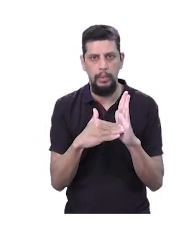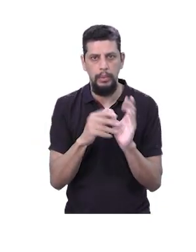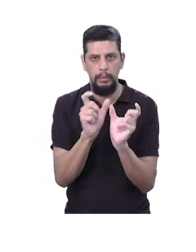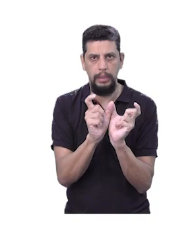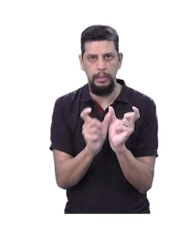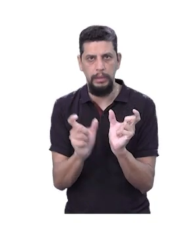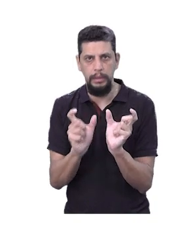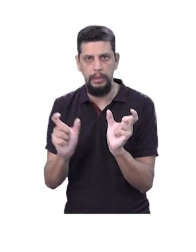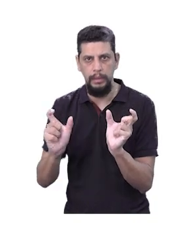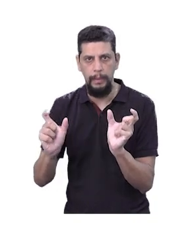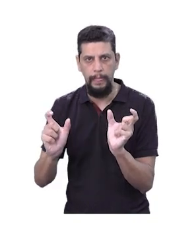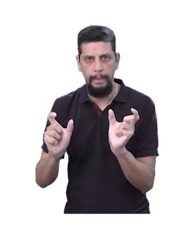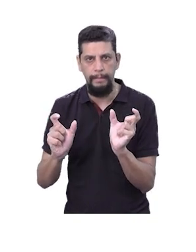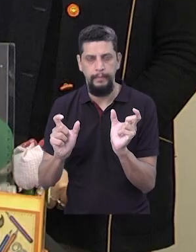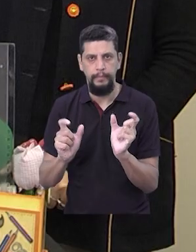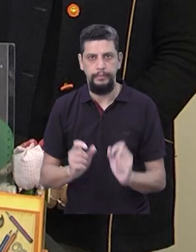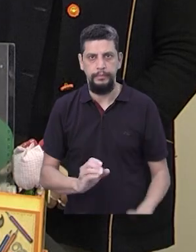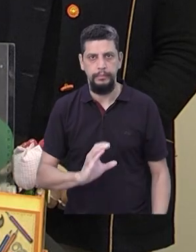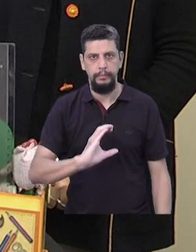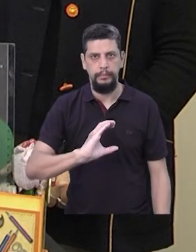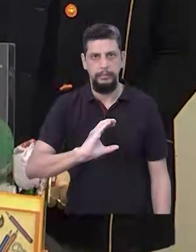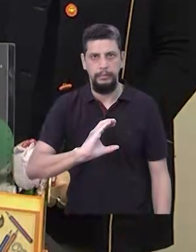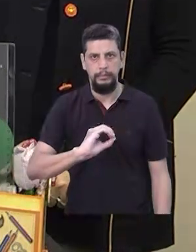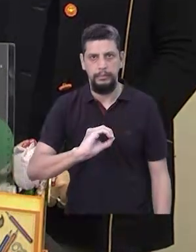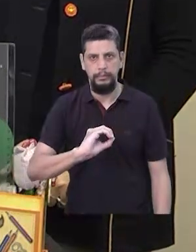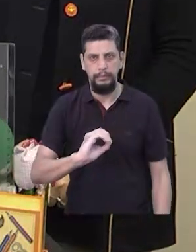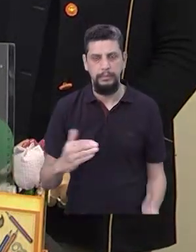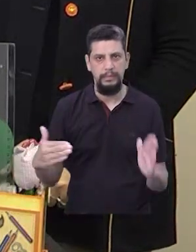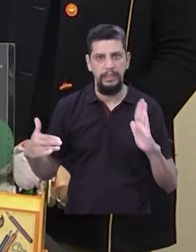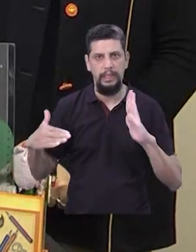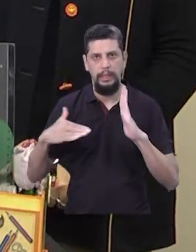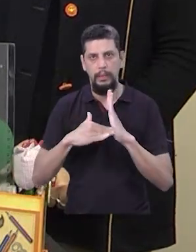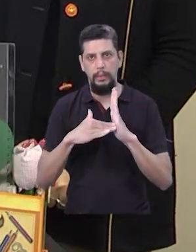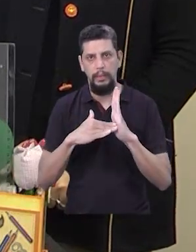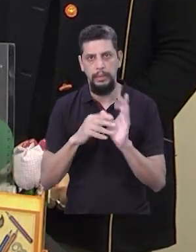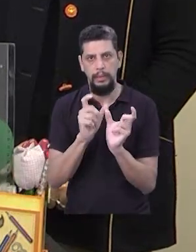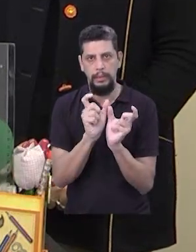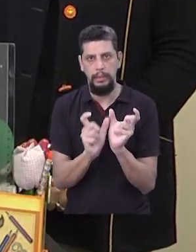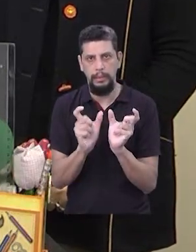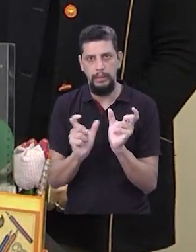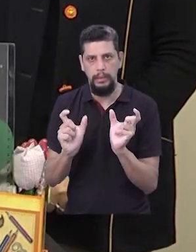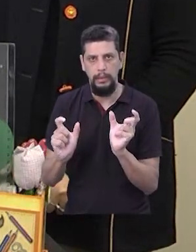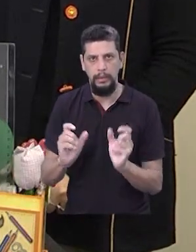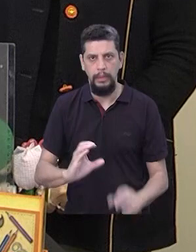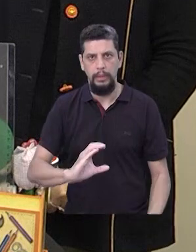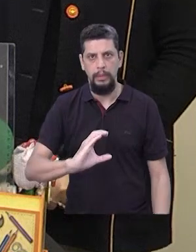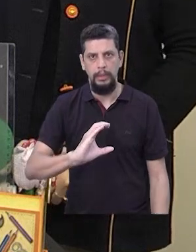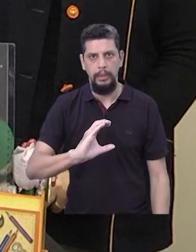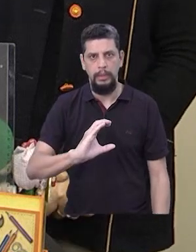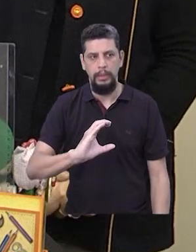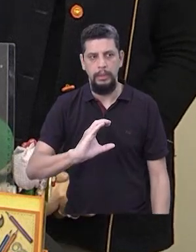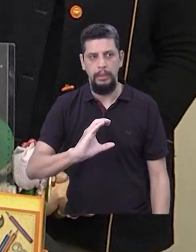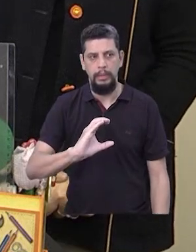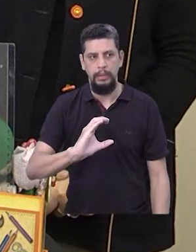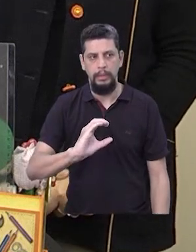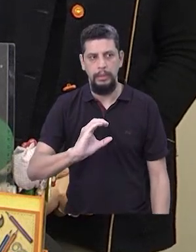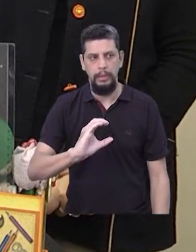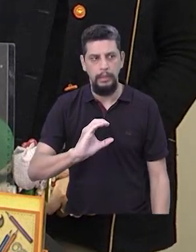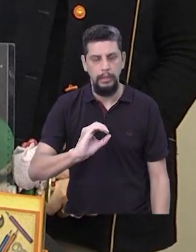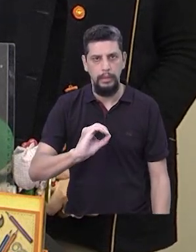sílaba na última sílaba, né? Então a sílaba co tem que estar na última sílaba. Da palavra. Então vamos